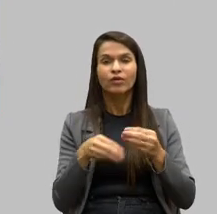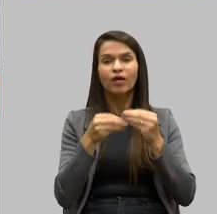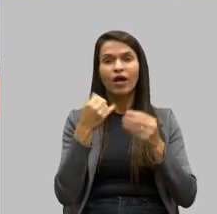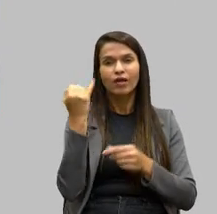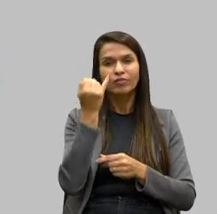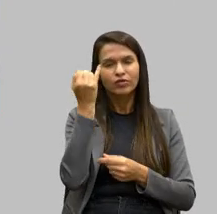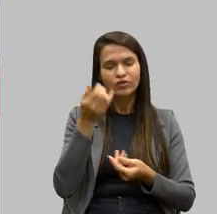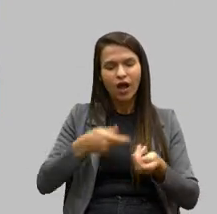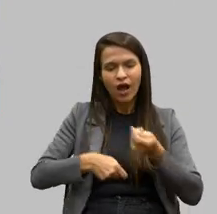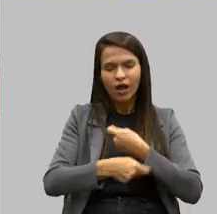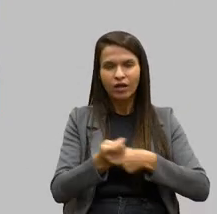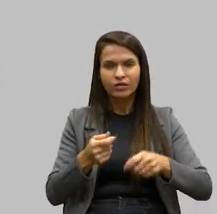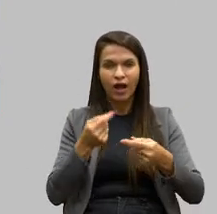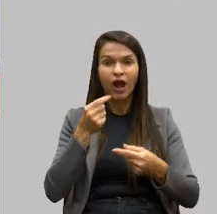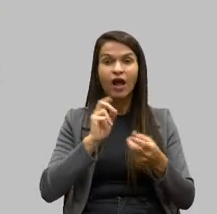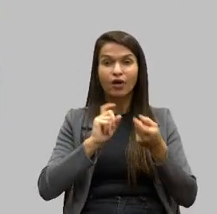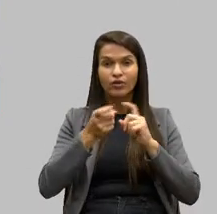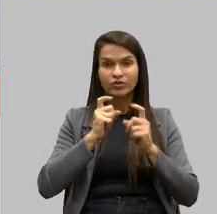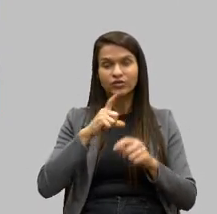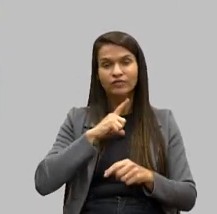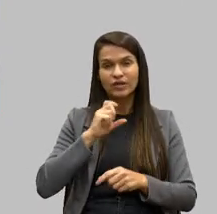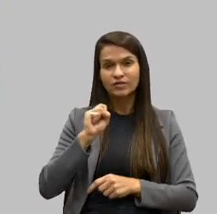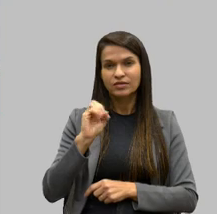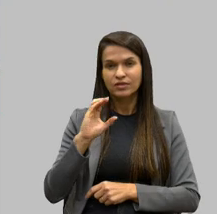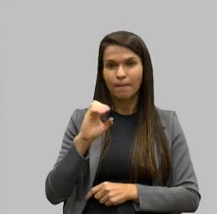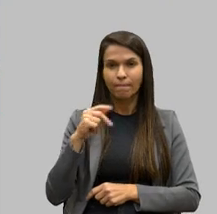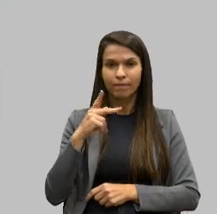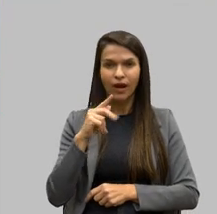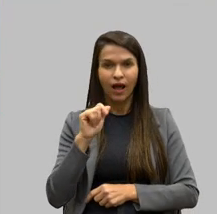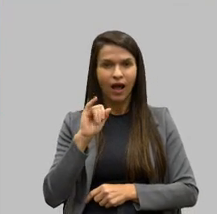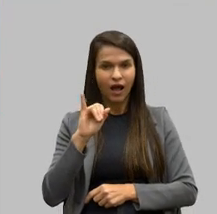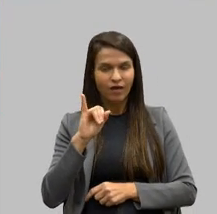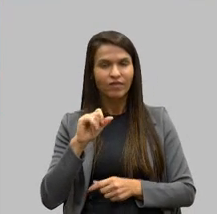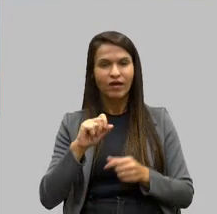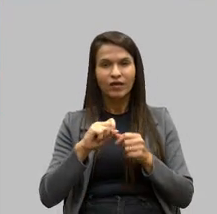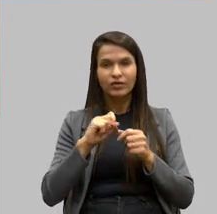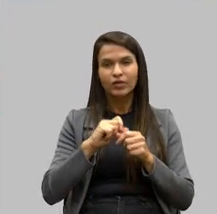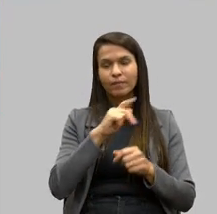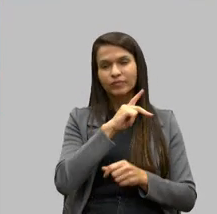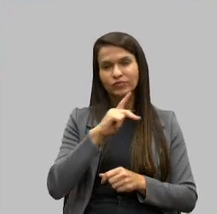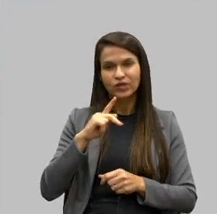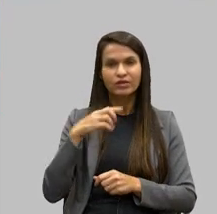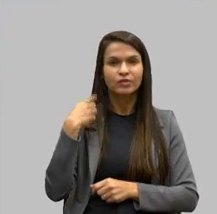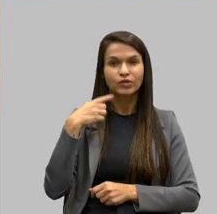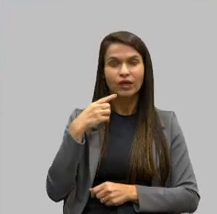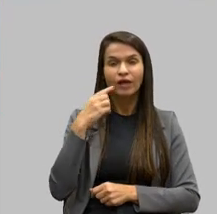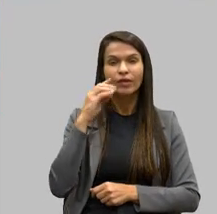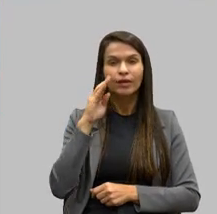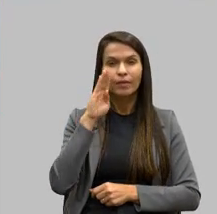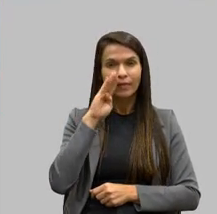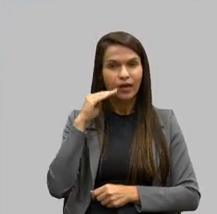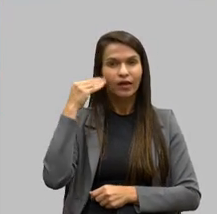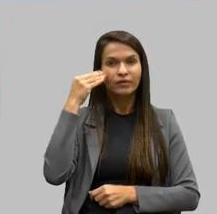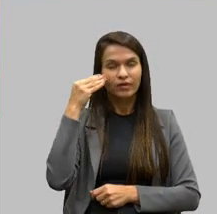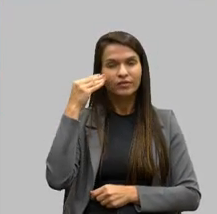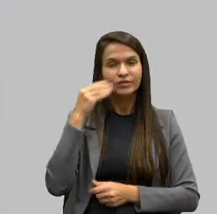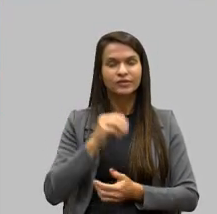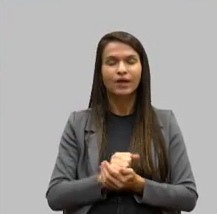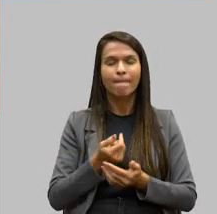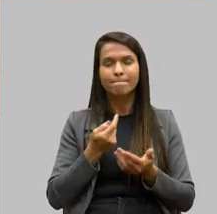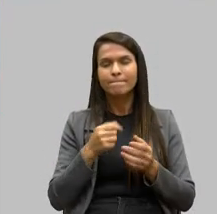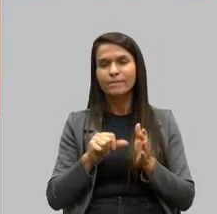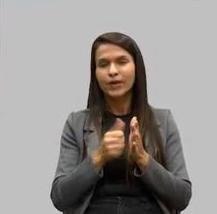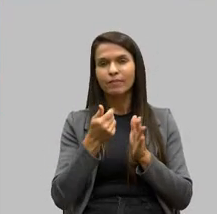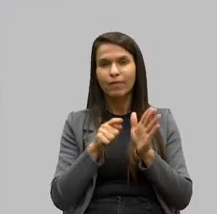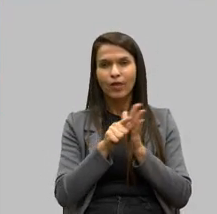articulação da reunião que nós tivemos com a CEPLAG, feita pela presidenta da Comissão de Educação, deputada Beatriz. E aí, então, a minha primeira pergunta é